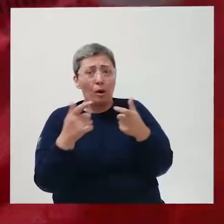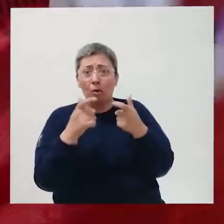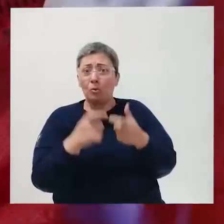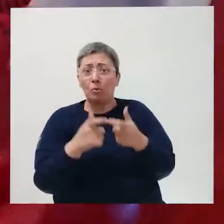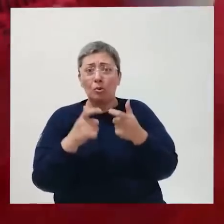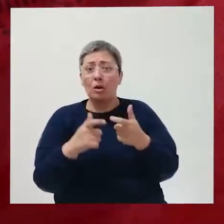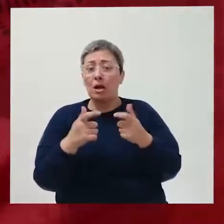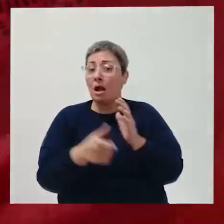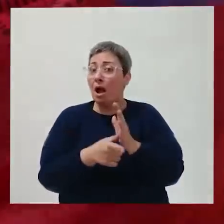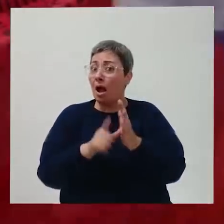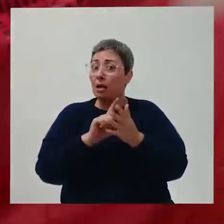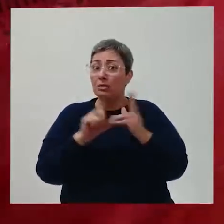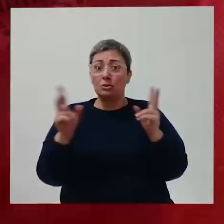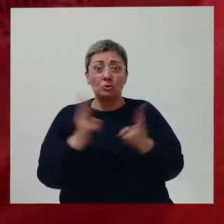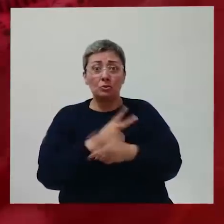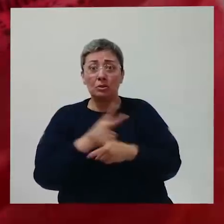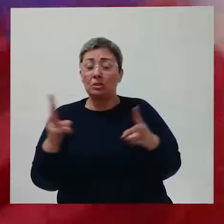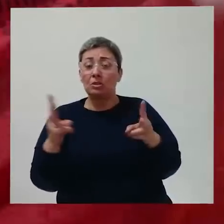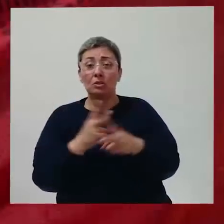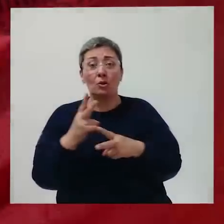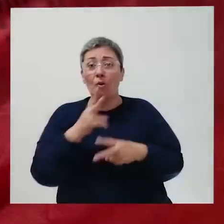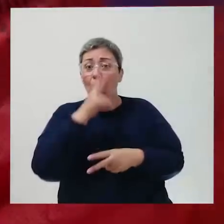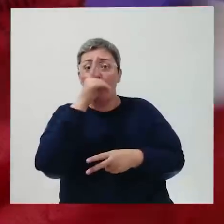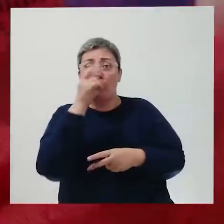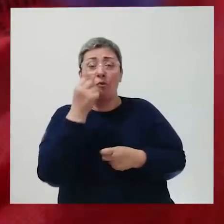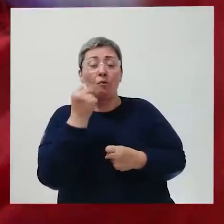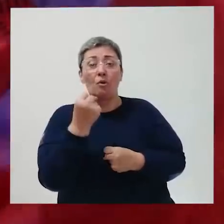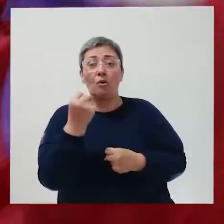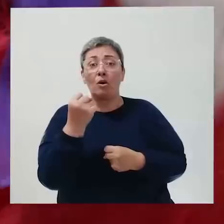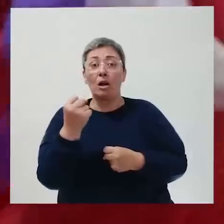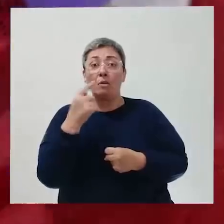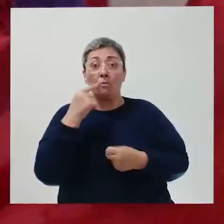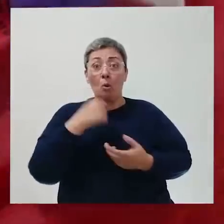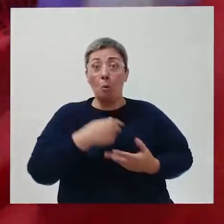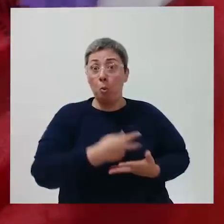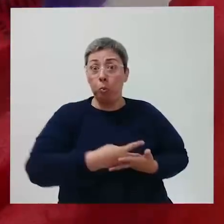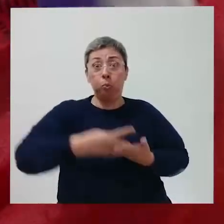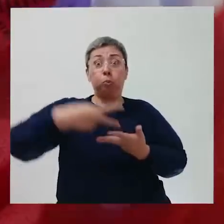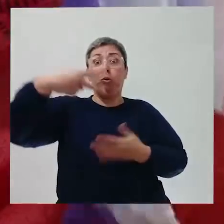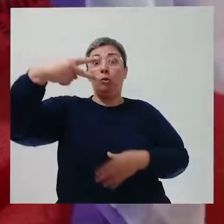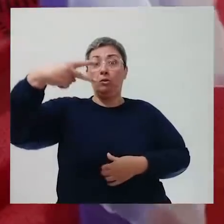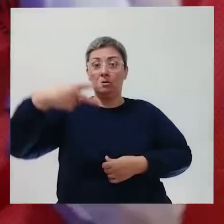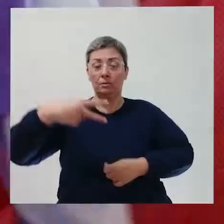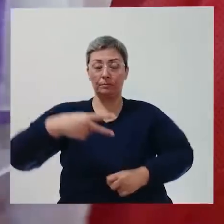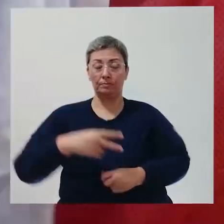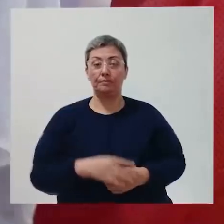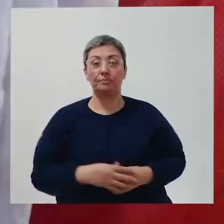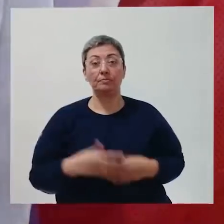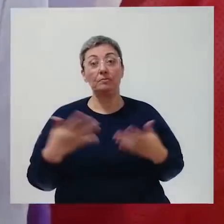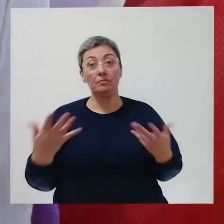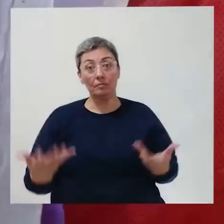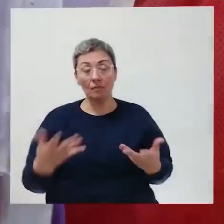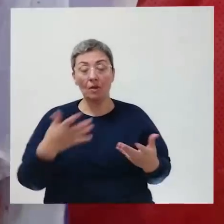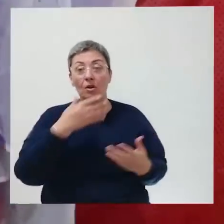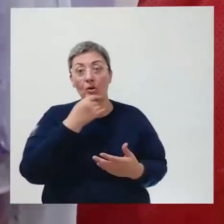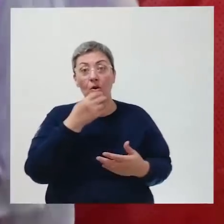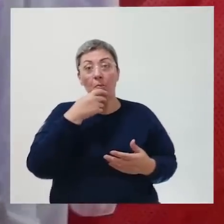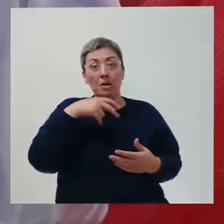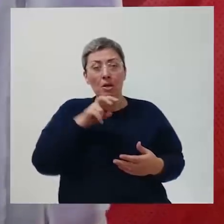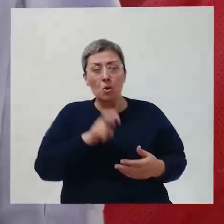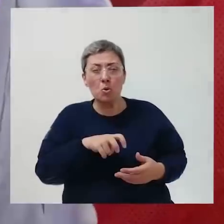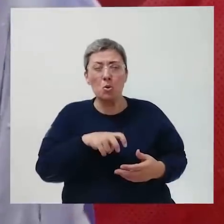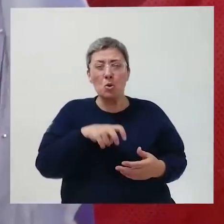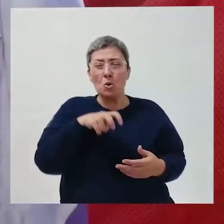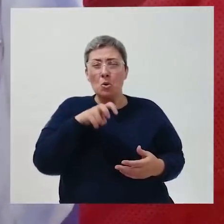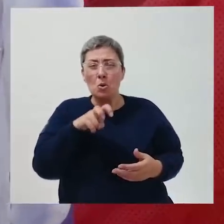lugar antes que esse vento tão forte me leve embora. E nisso o homem começou a